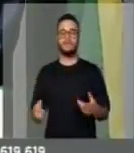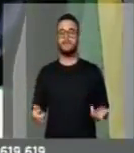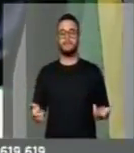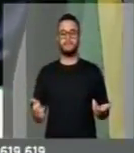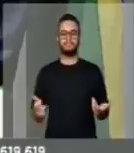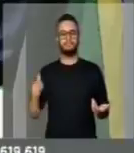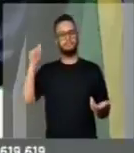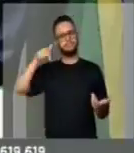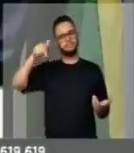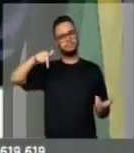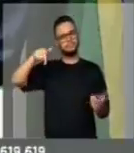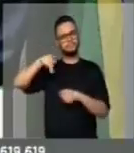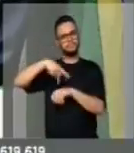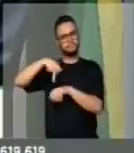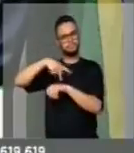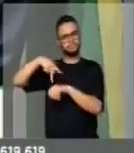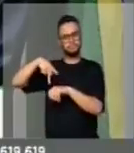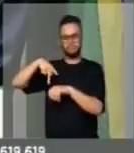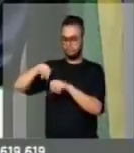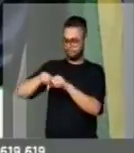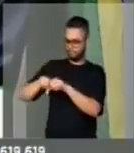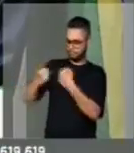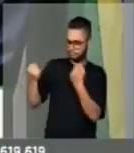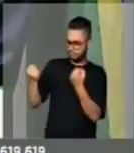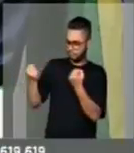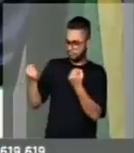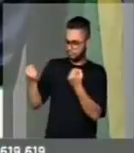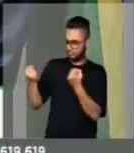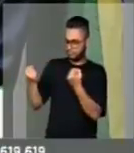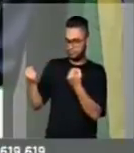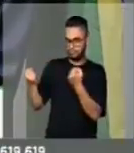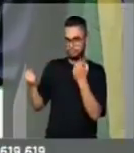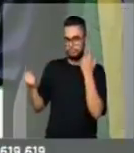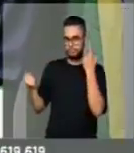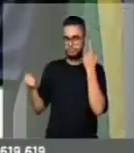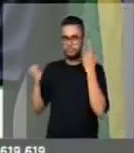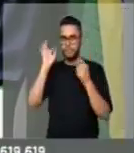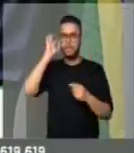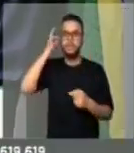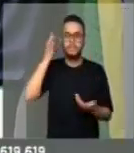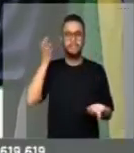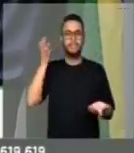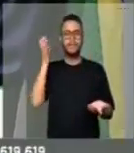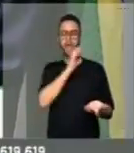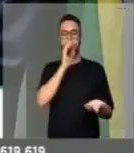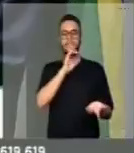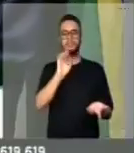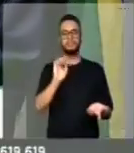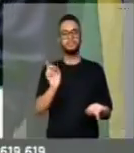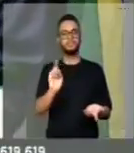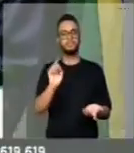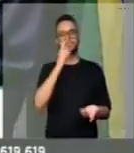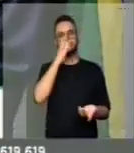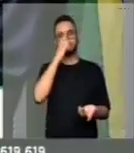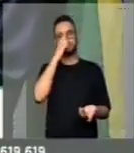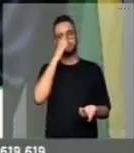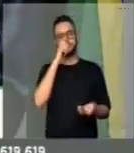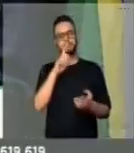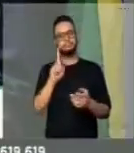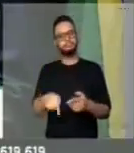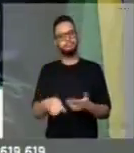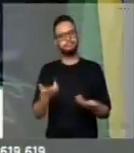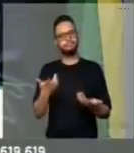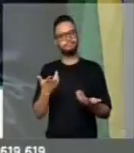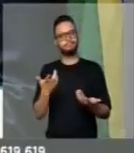E esse país não foi quebrado da noite por dia. Foi um aparelhamento